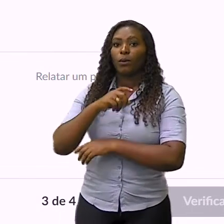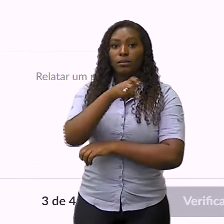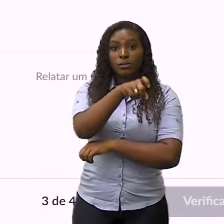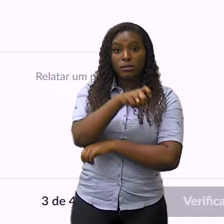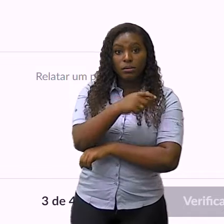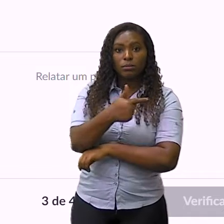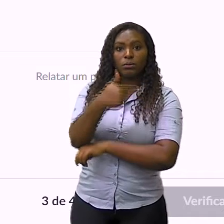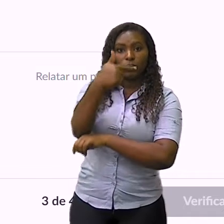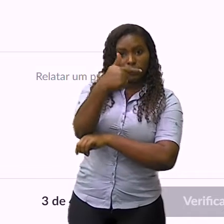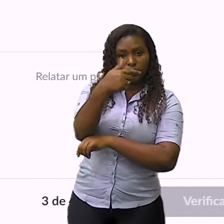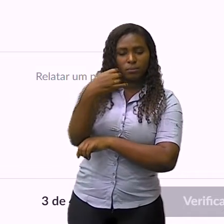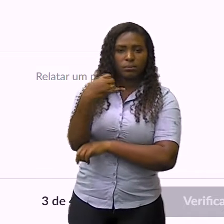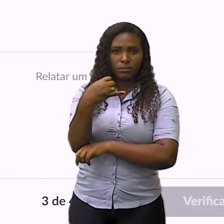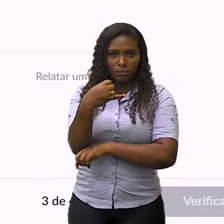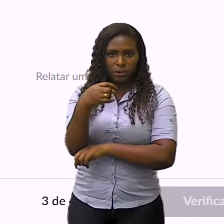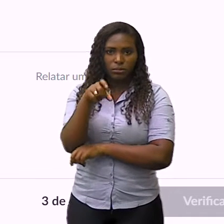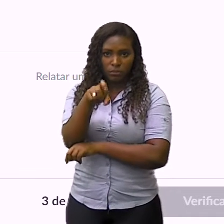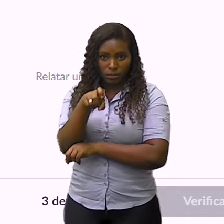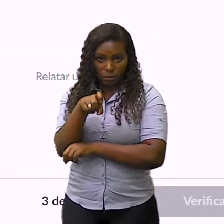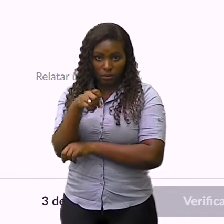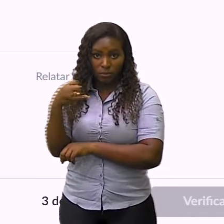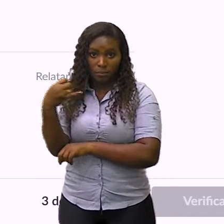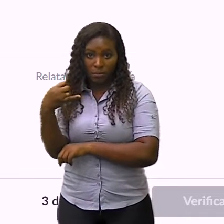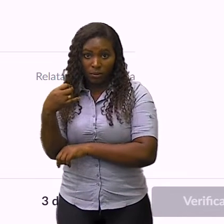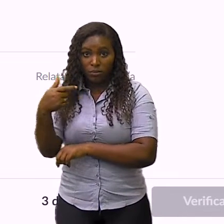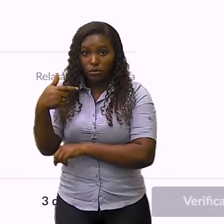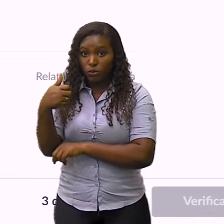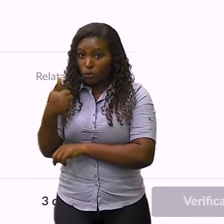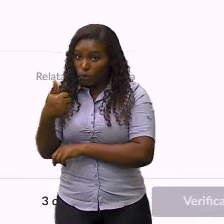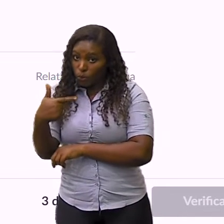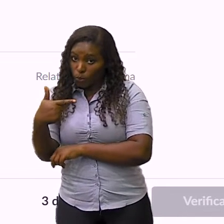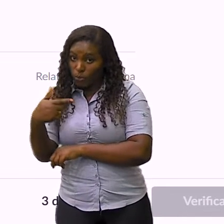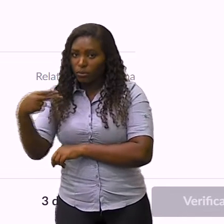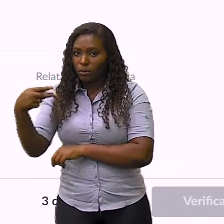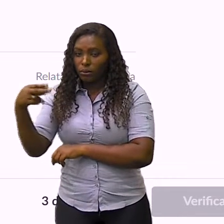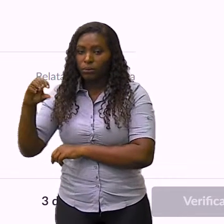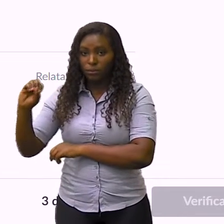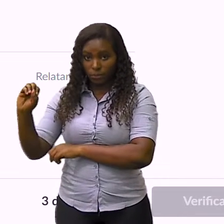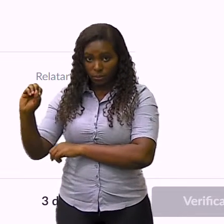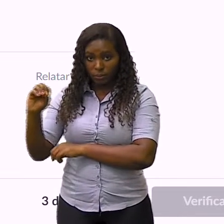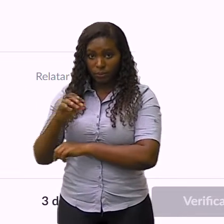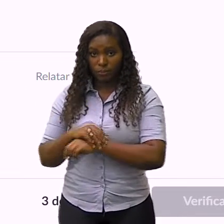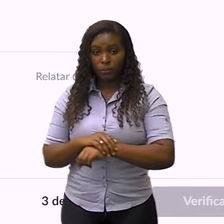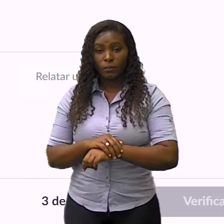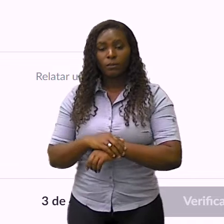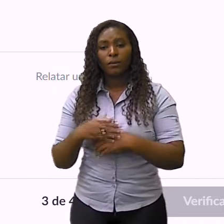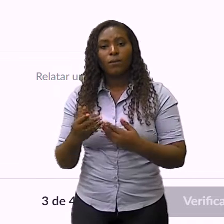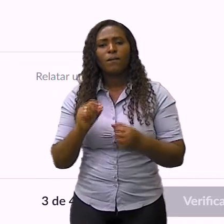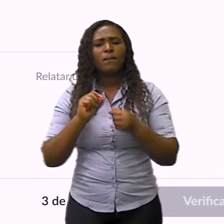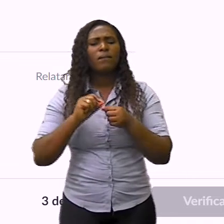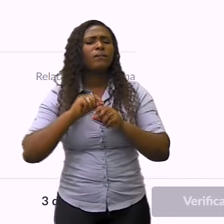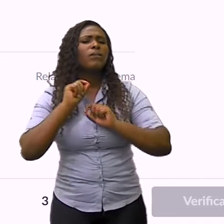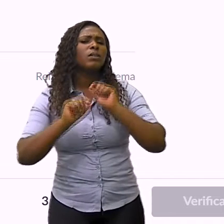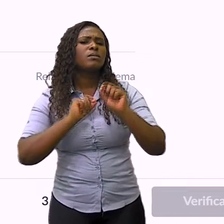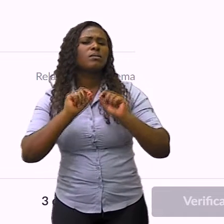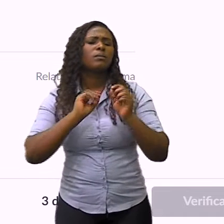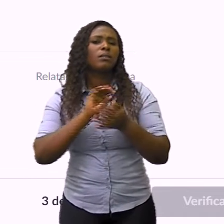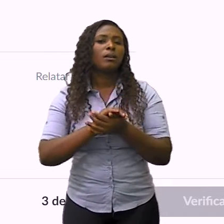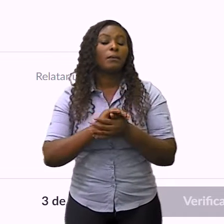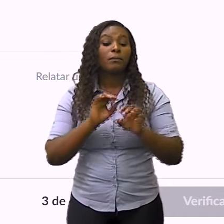O M, ele pode ser mais 6 ou menos